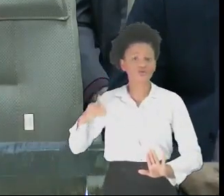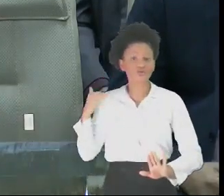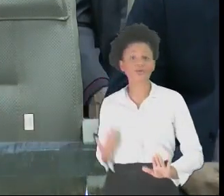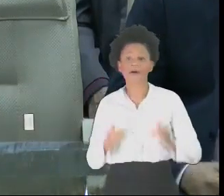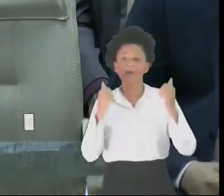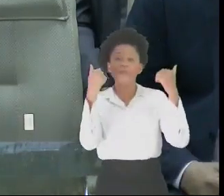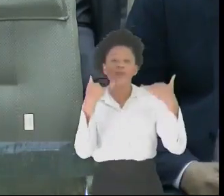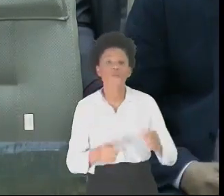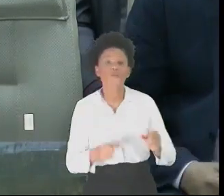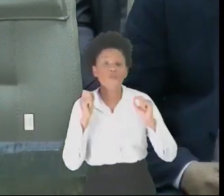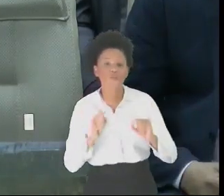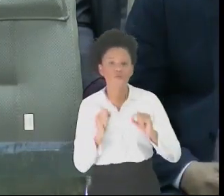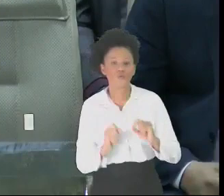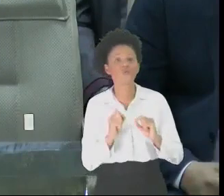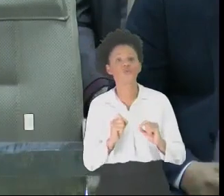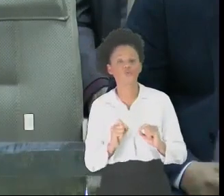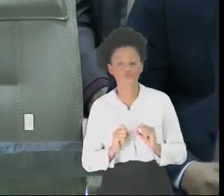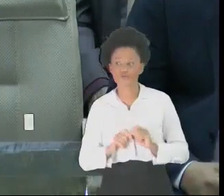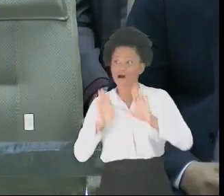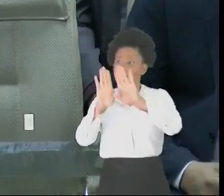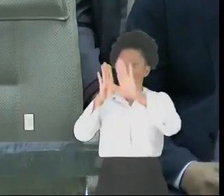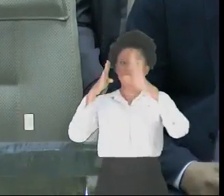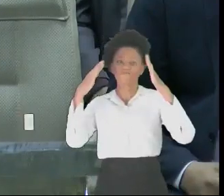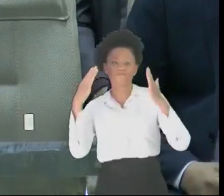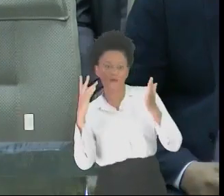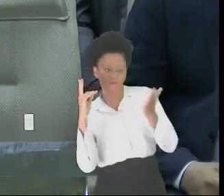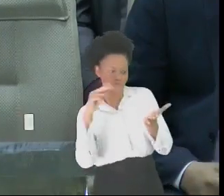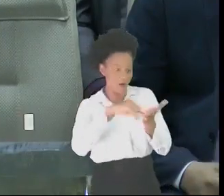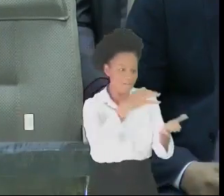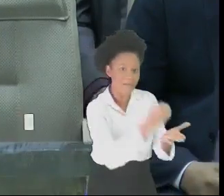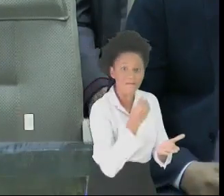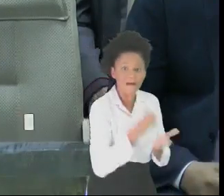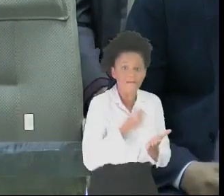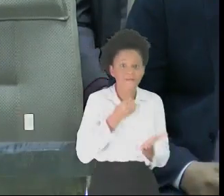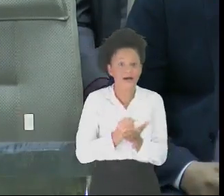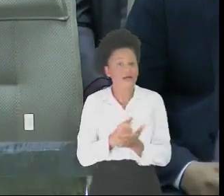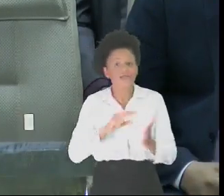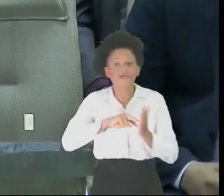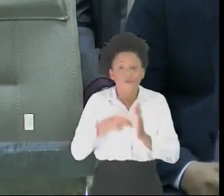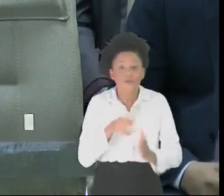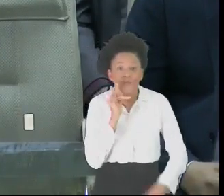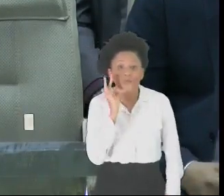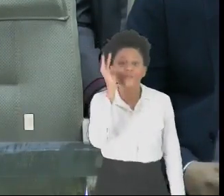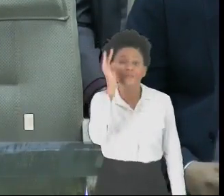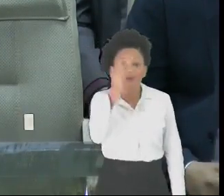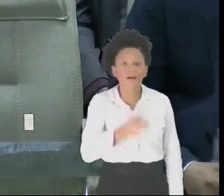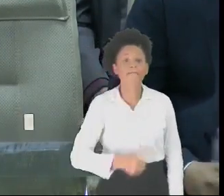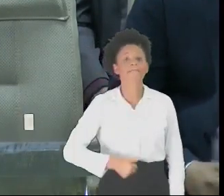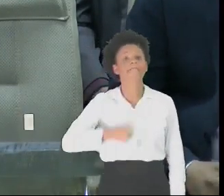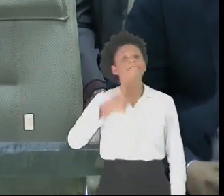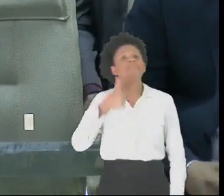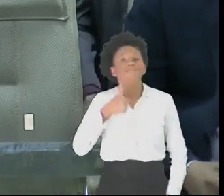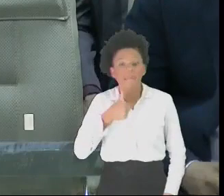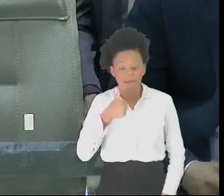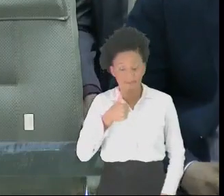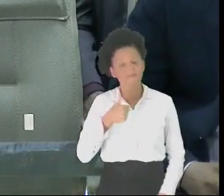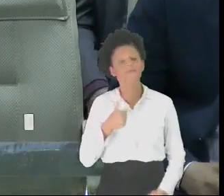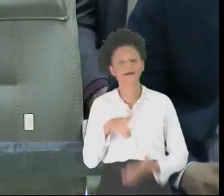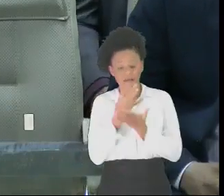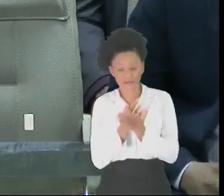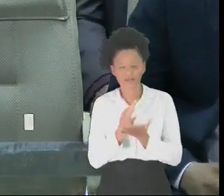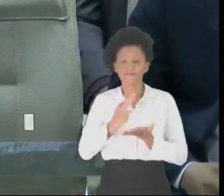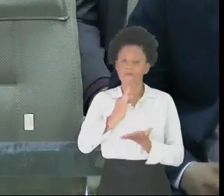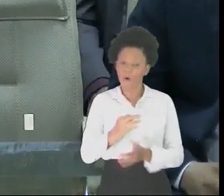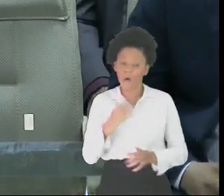do arrebatamento, fala no futuro. No futuro, 1 Tessalonicenses, porque o mesmo